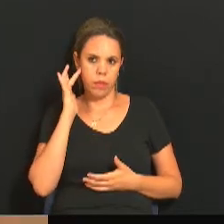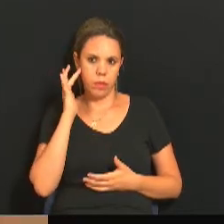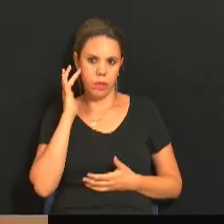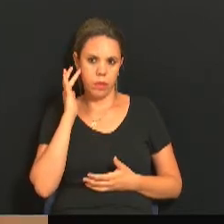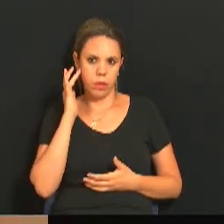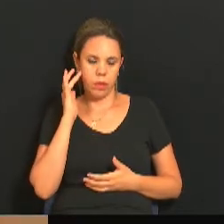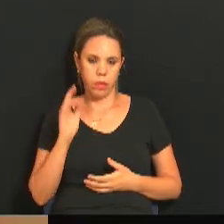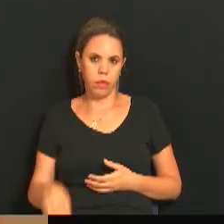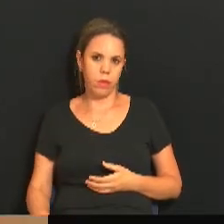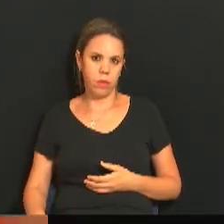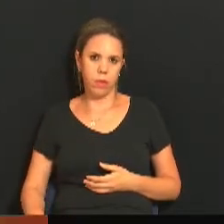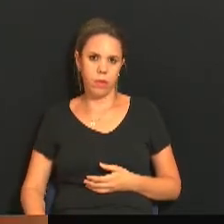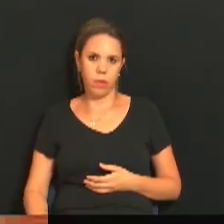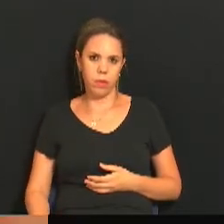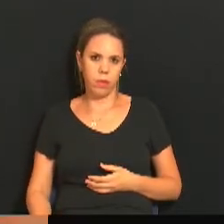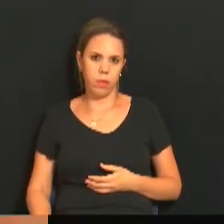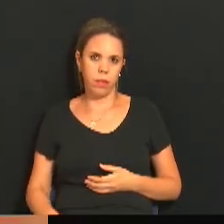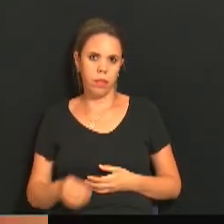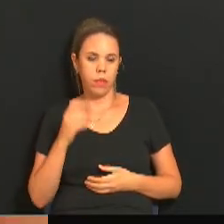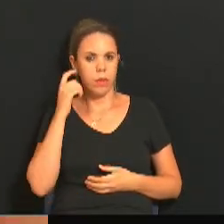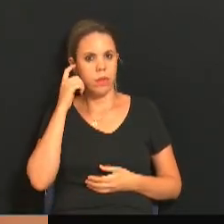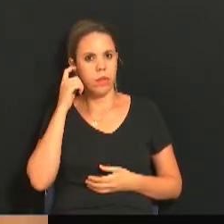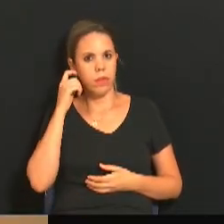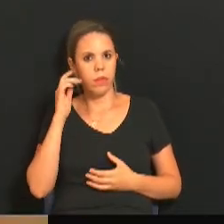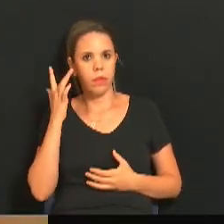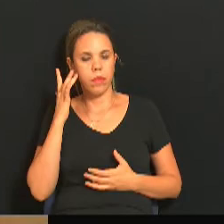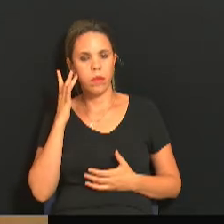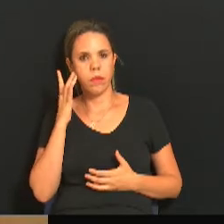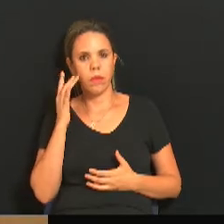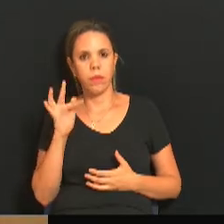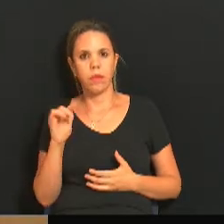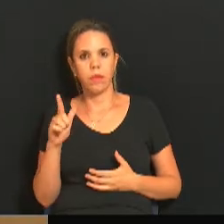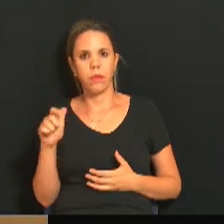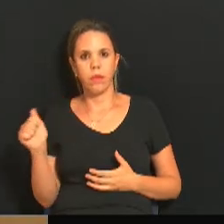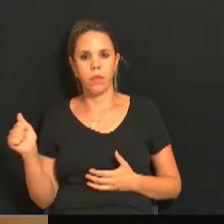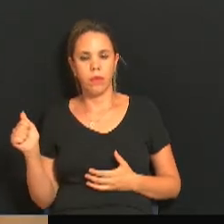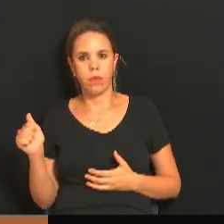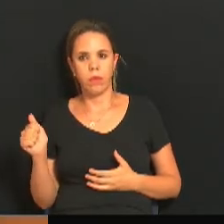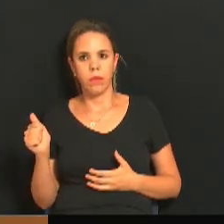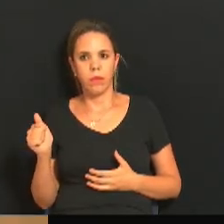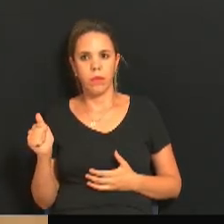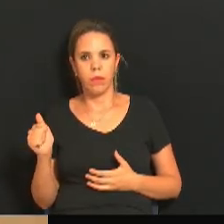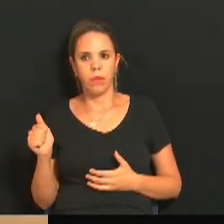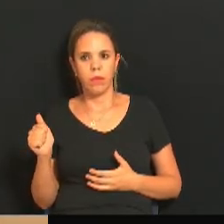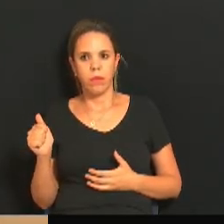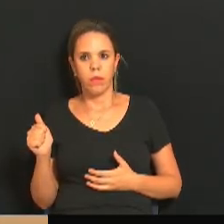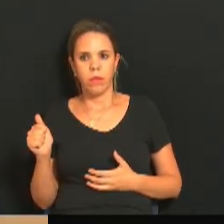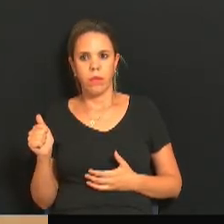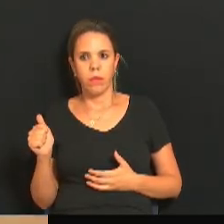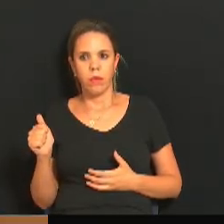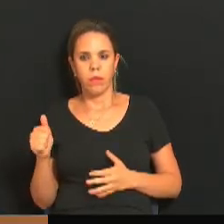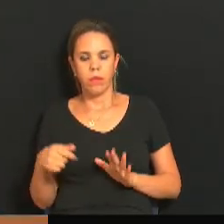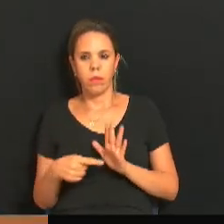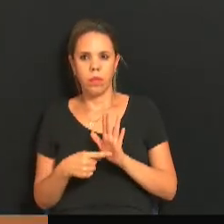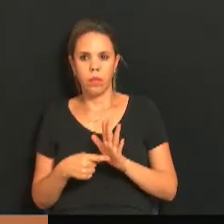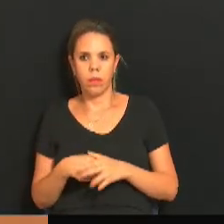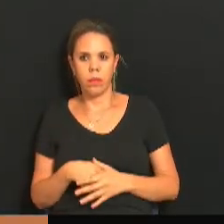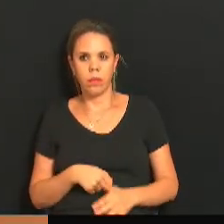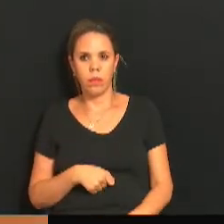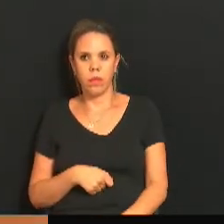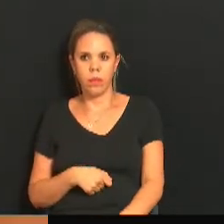não não estou convencida de que eu achar Fabíola ela ela ela de fato ela apresenta